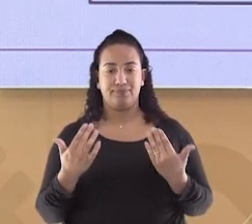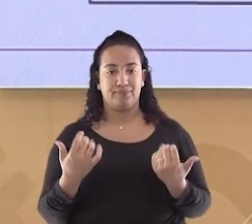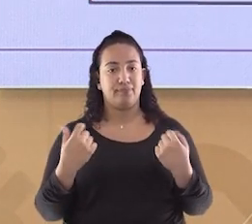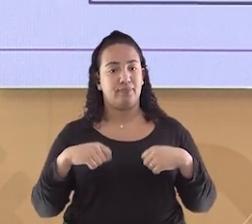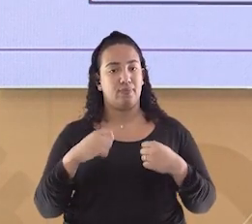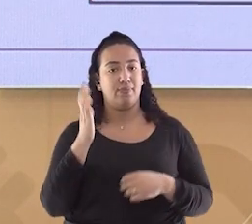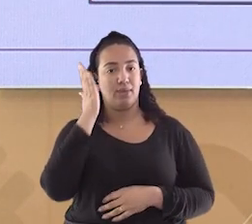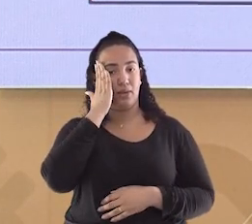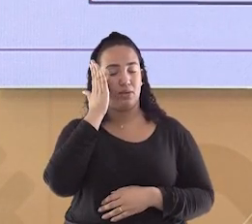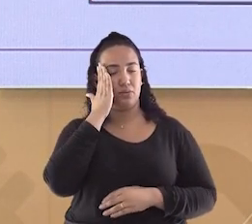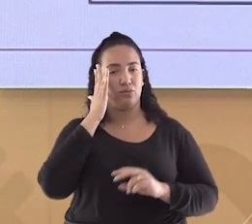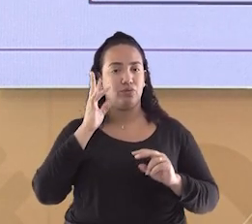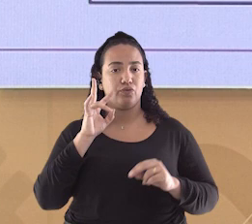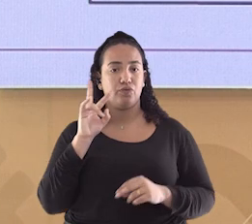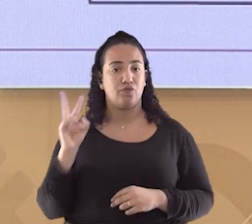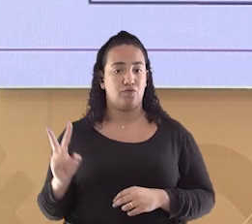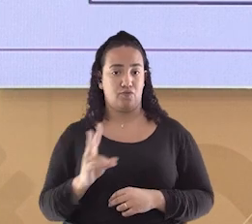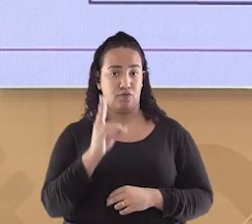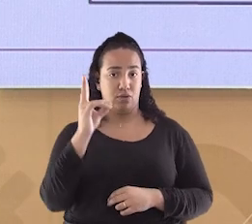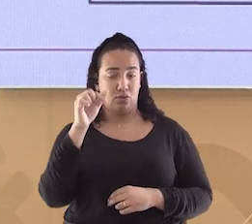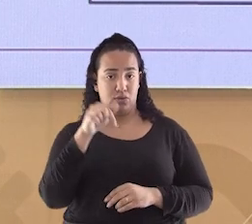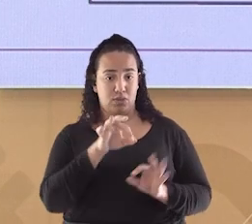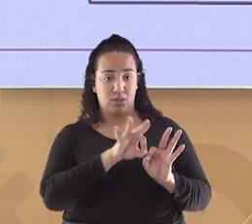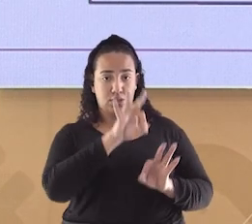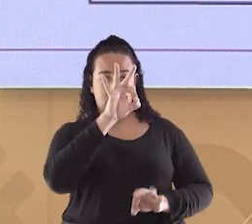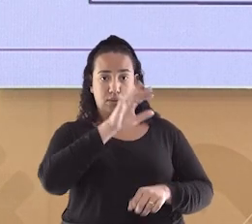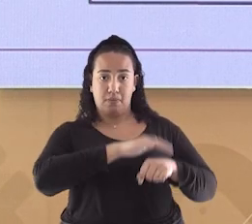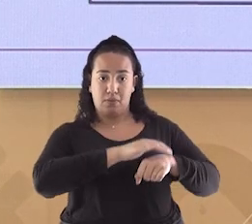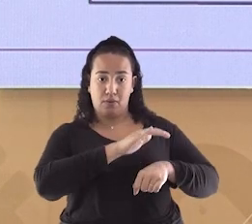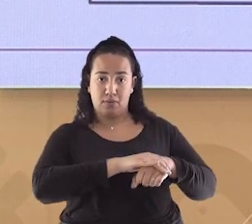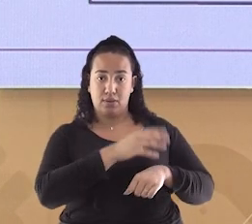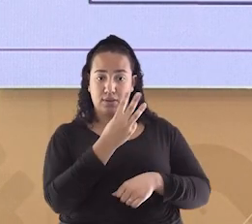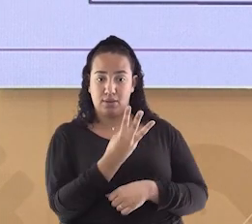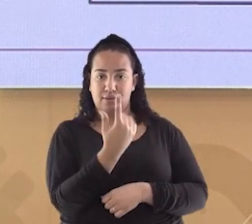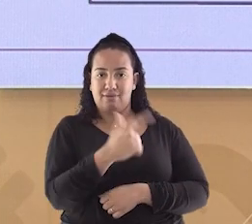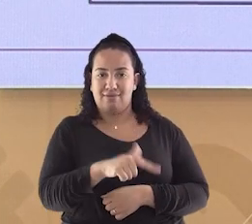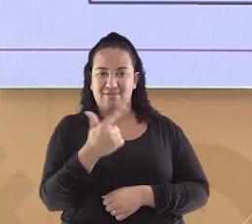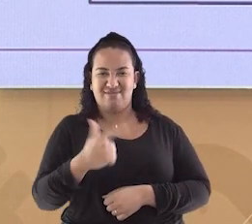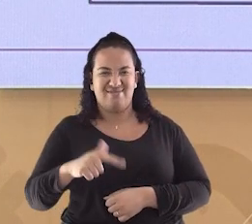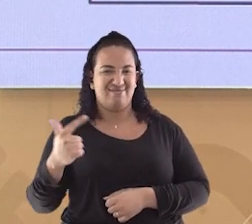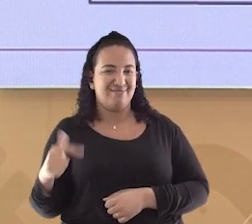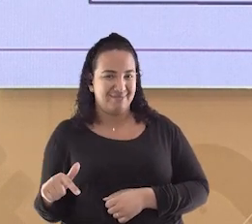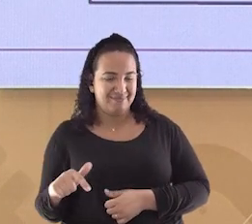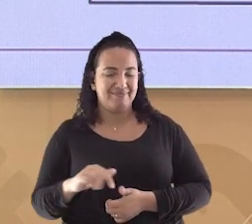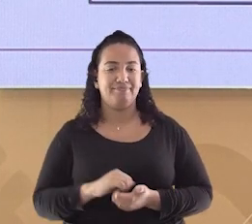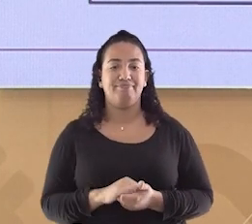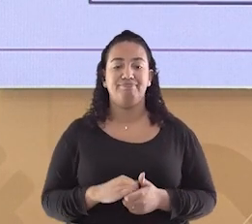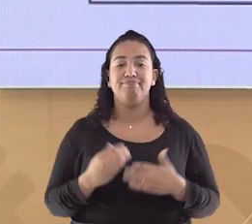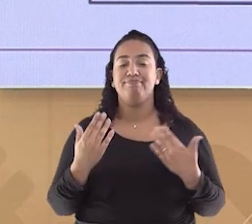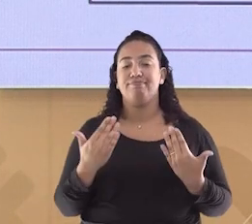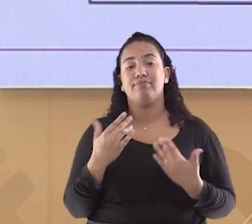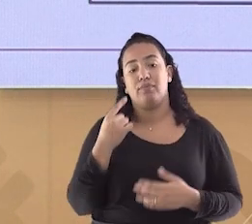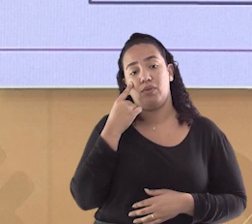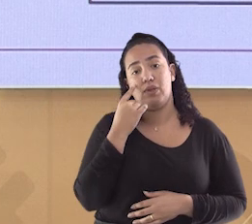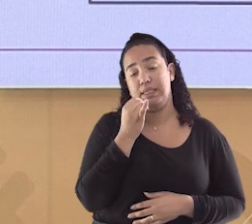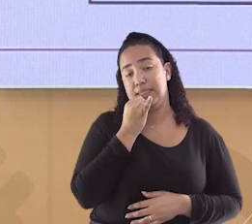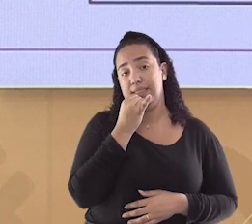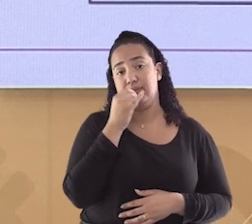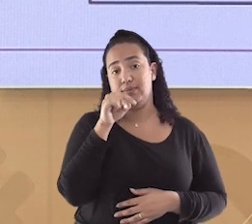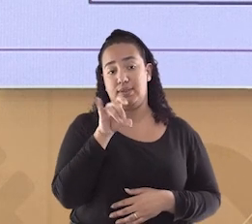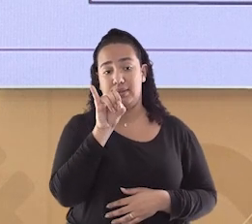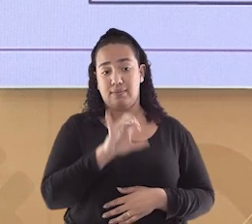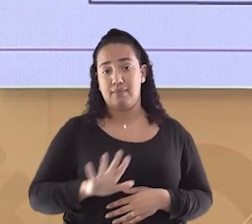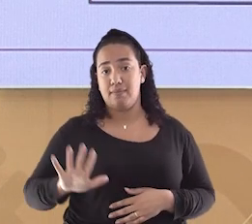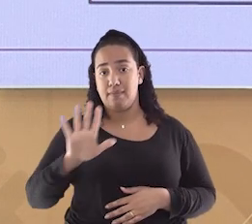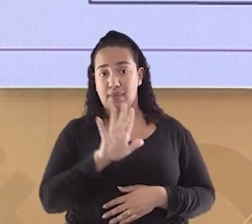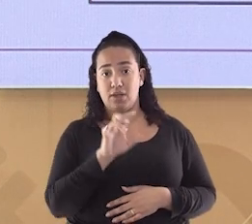seja, multiplicar o valor da medida da aresta por ele mesmo 3 vezes. No nosso